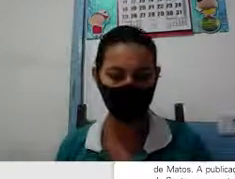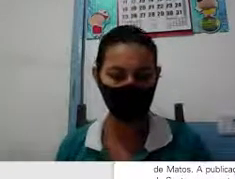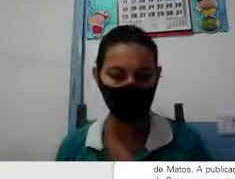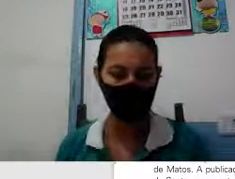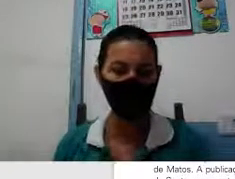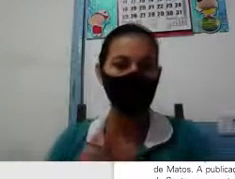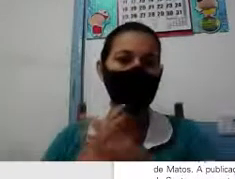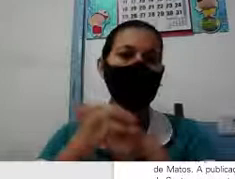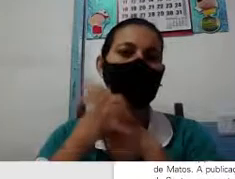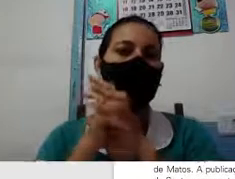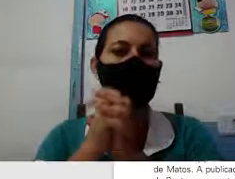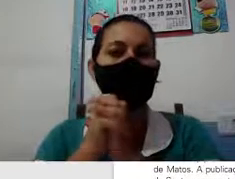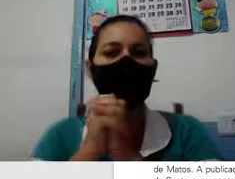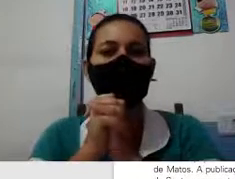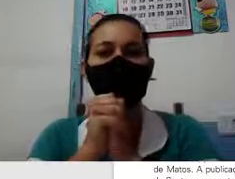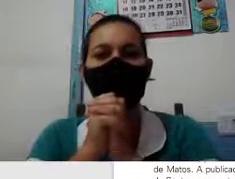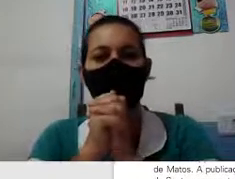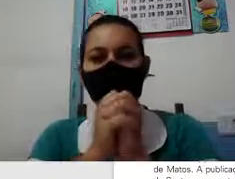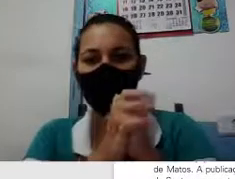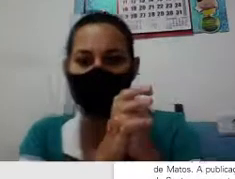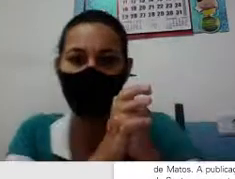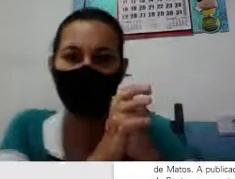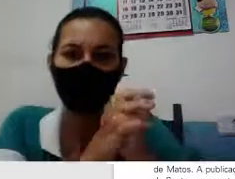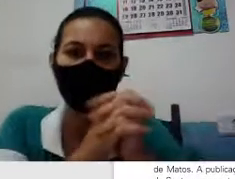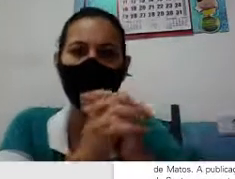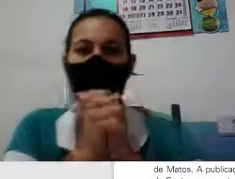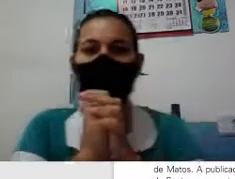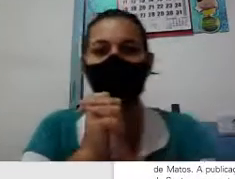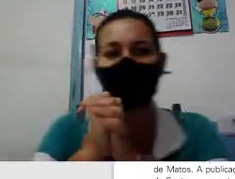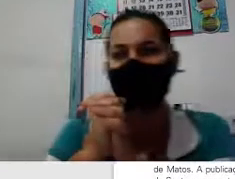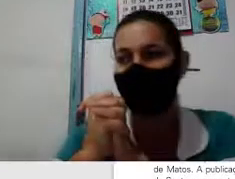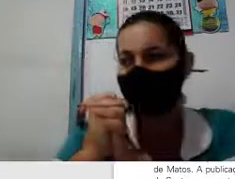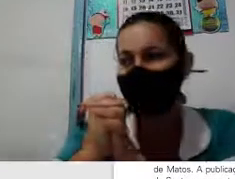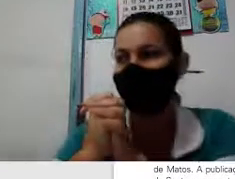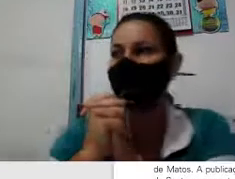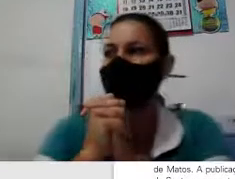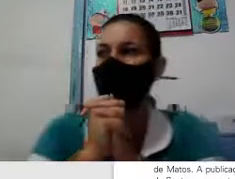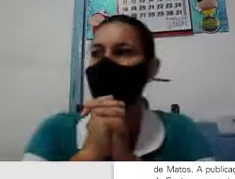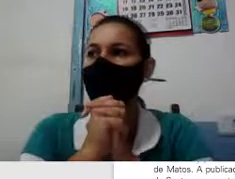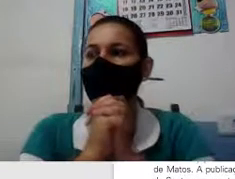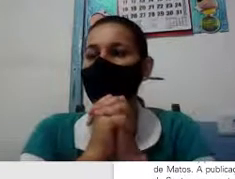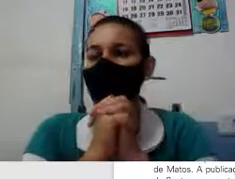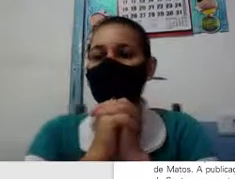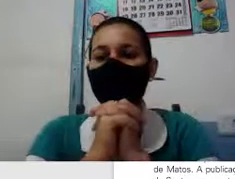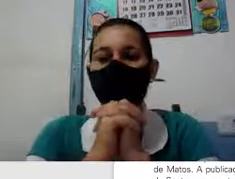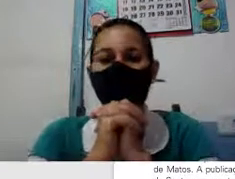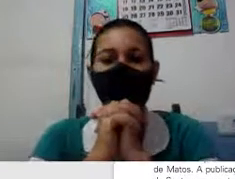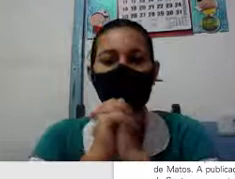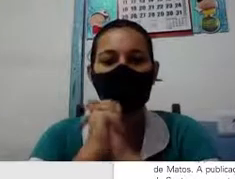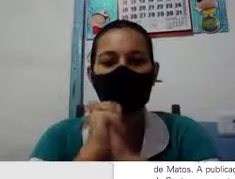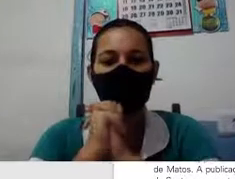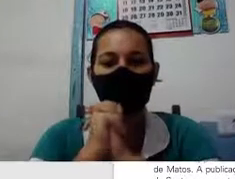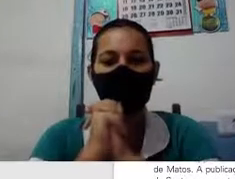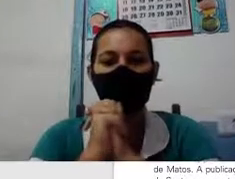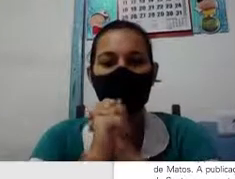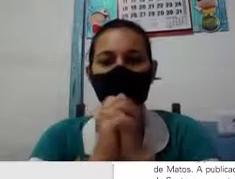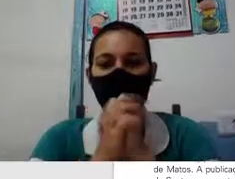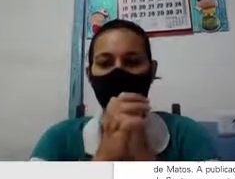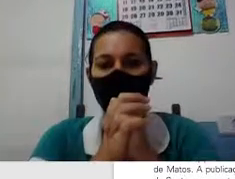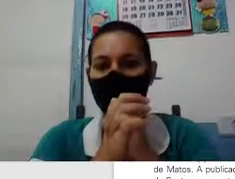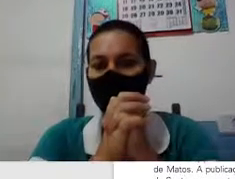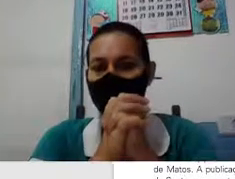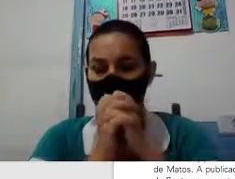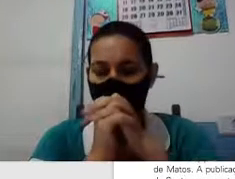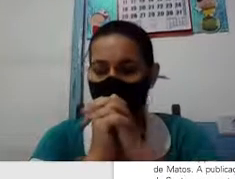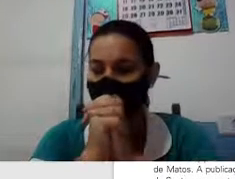Então, o barroco, ou seiscentismo, né? Como ele é conhecido, né? Esse período ele é marcado